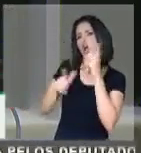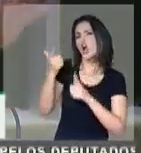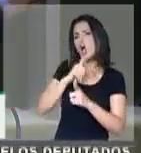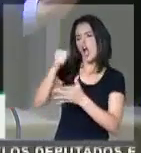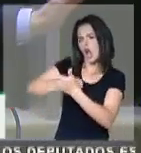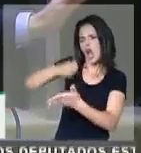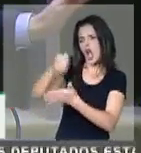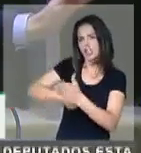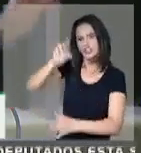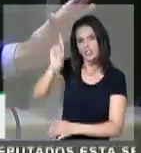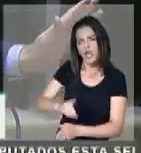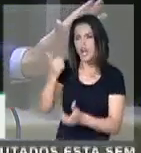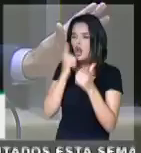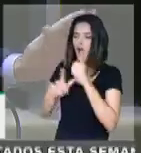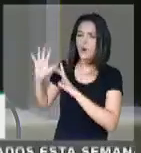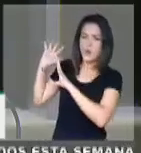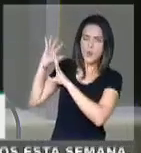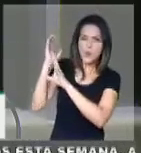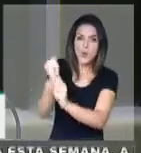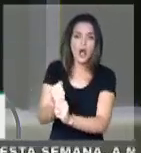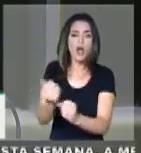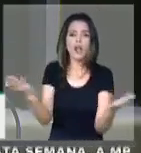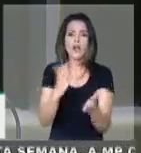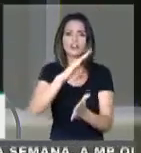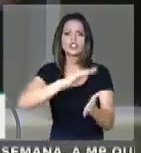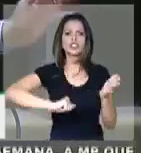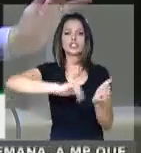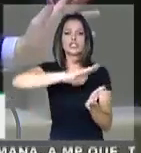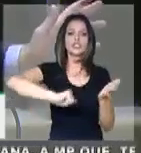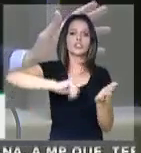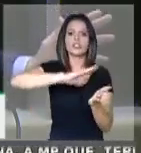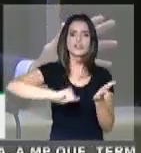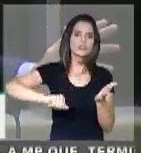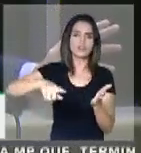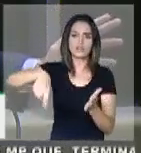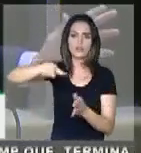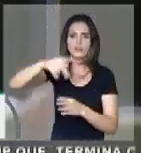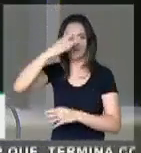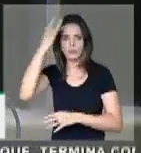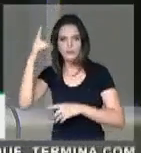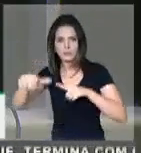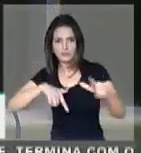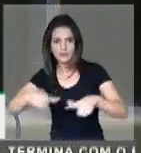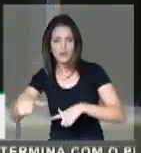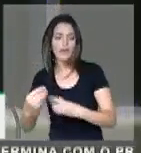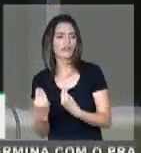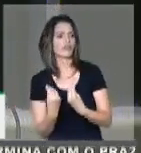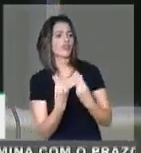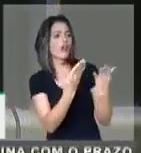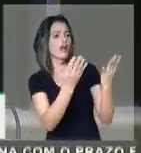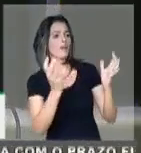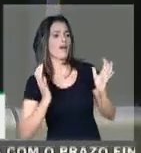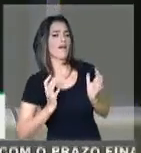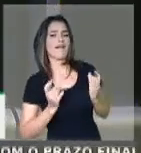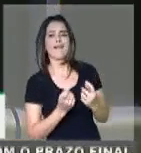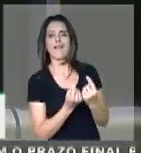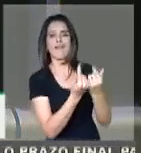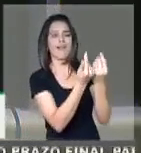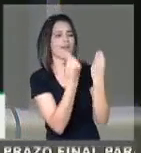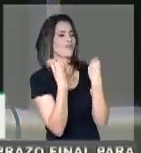Somente retirada de direitos. E o pior, enquanto se retirava da classe trabalhadora, se entregava aos ricos do